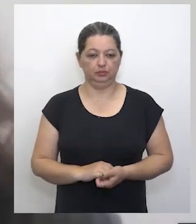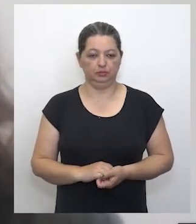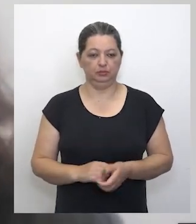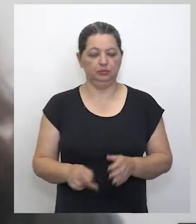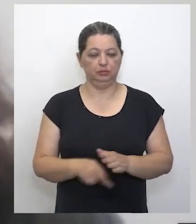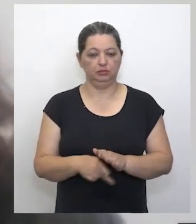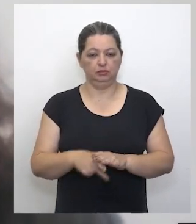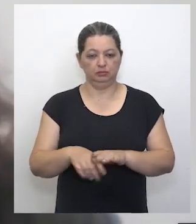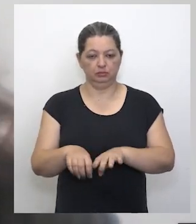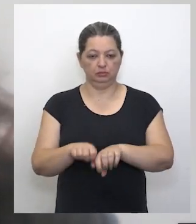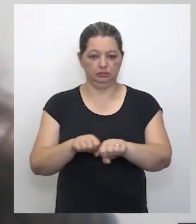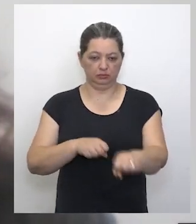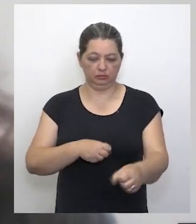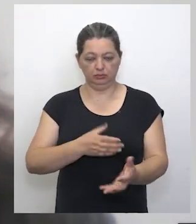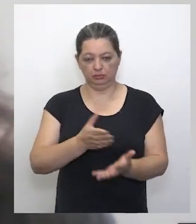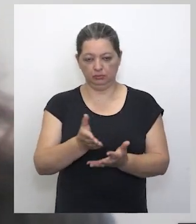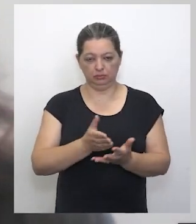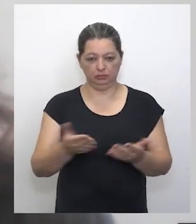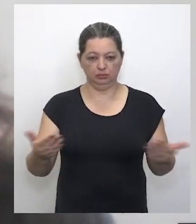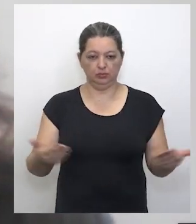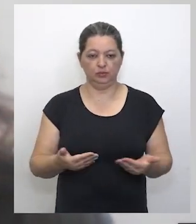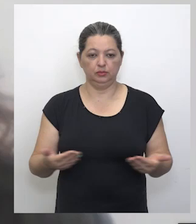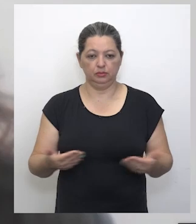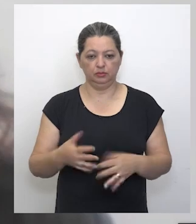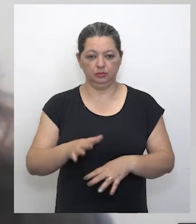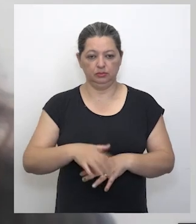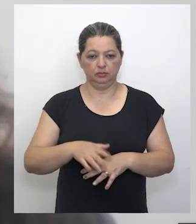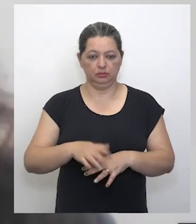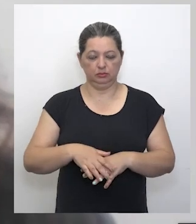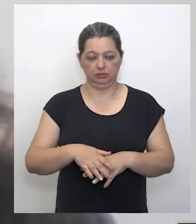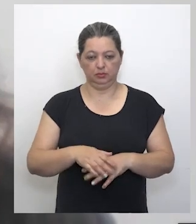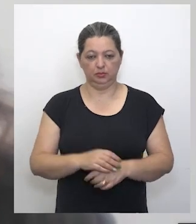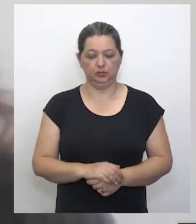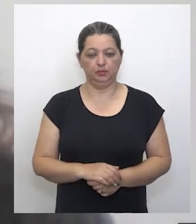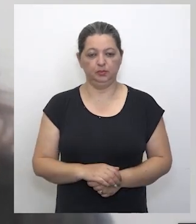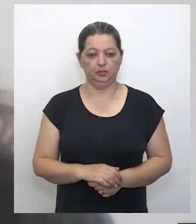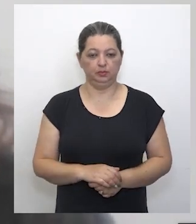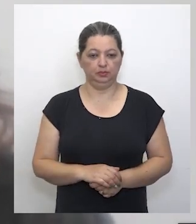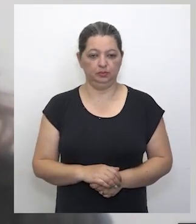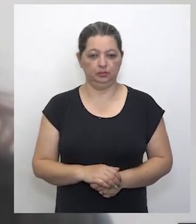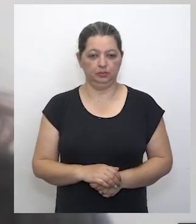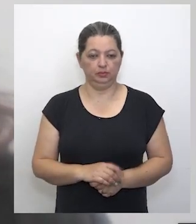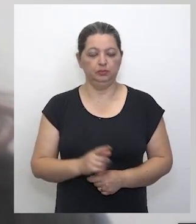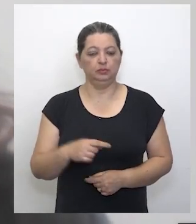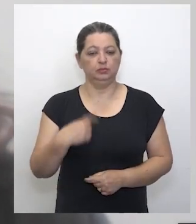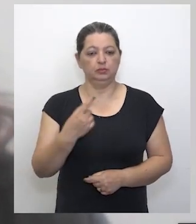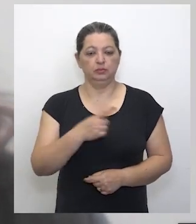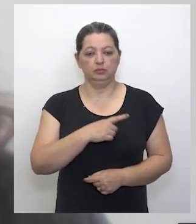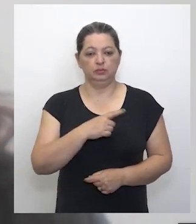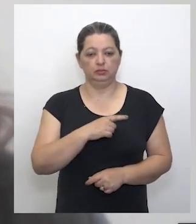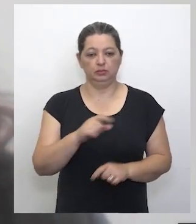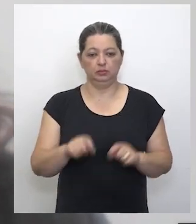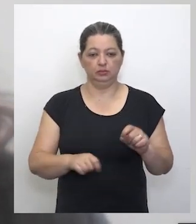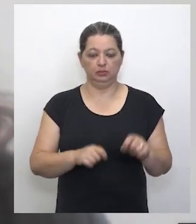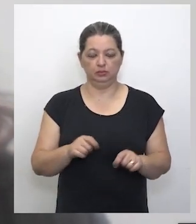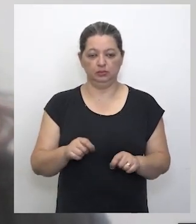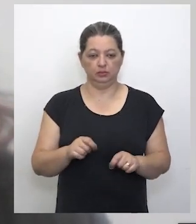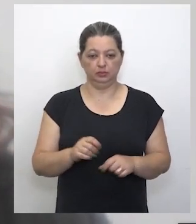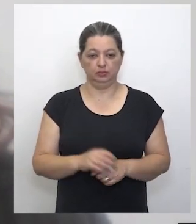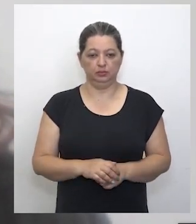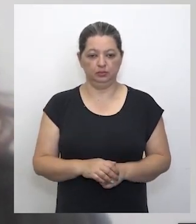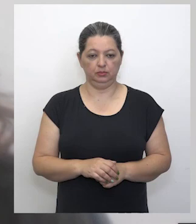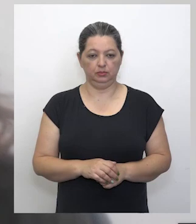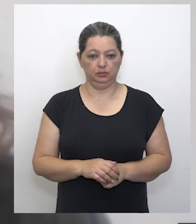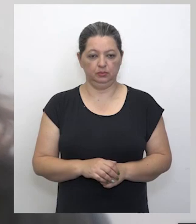formativo de hoje, de matemática, nós vamos ter...